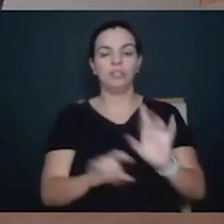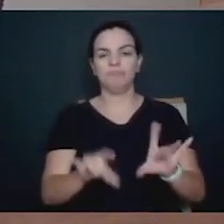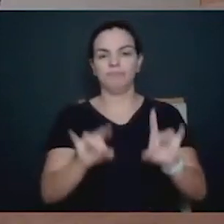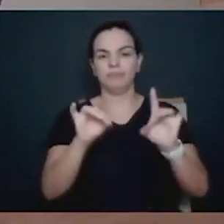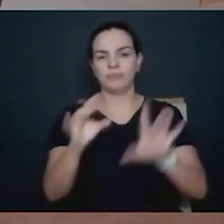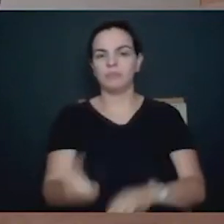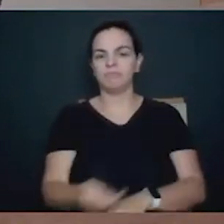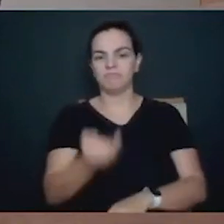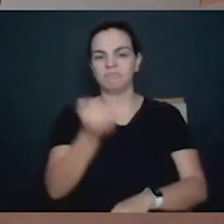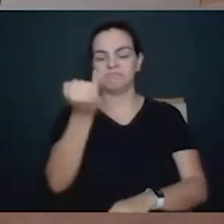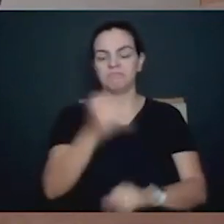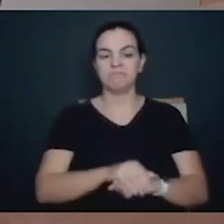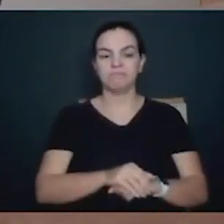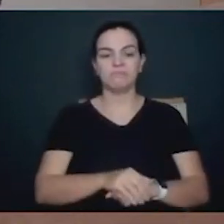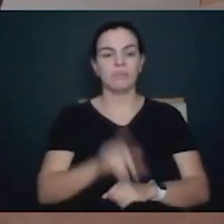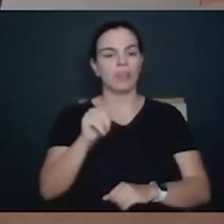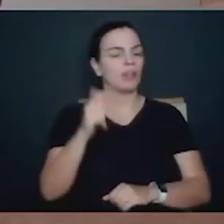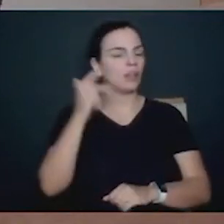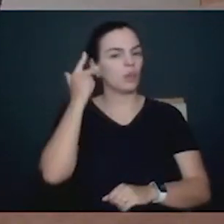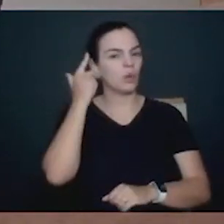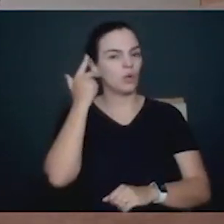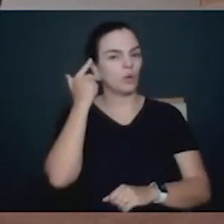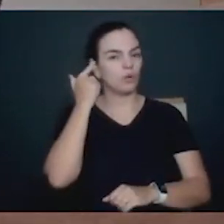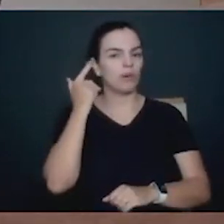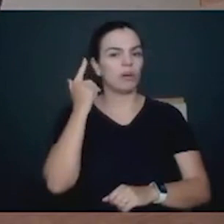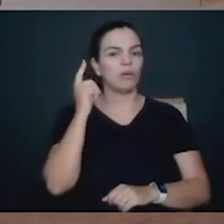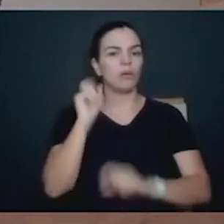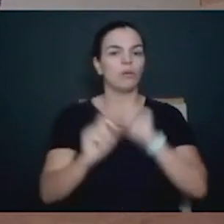recorrente, inclusive, em muitos gabinetes que têm uma relação direta com o esporte, o pedido